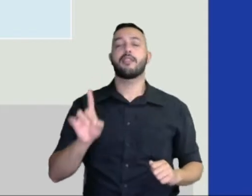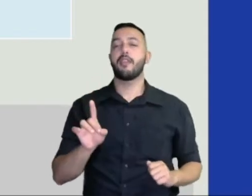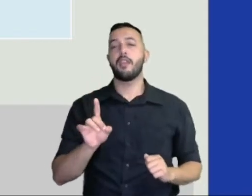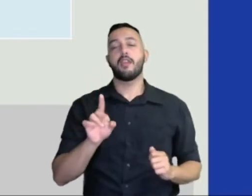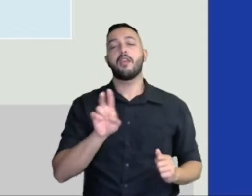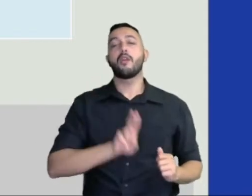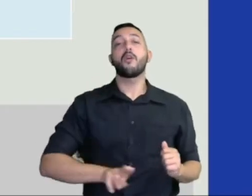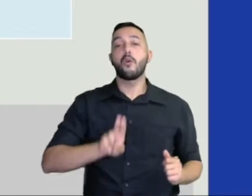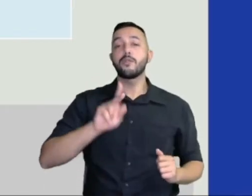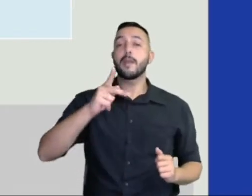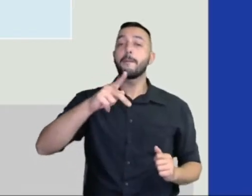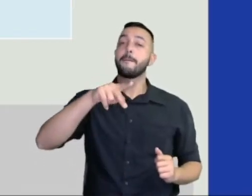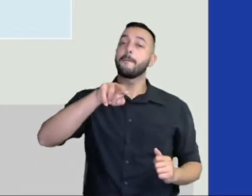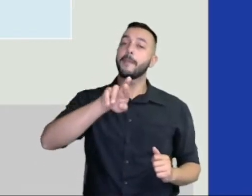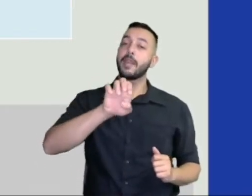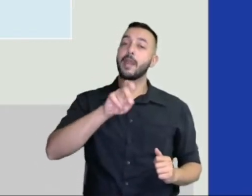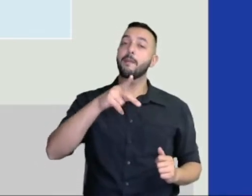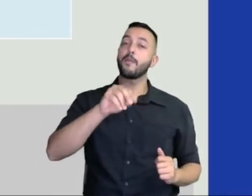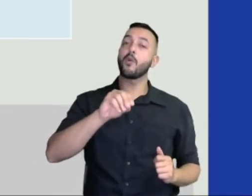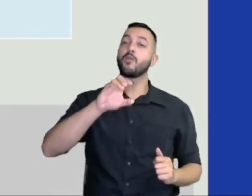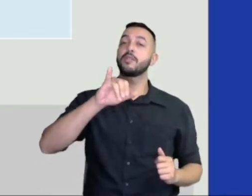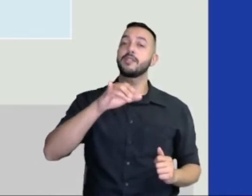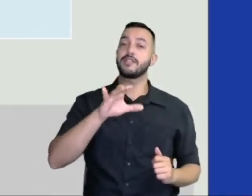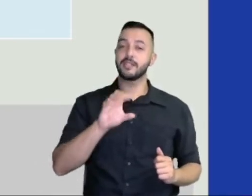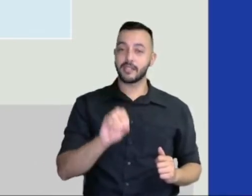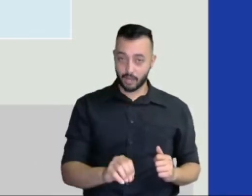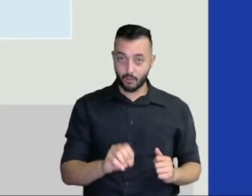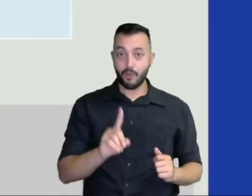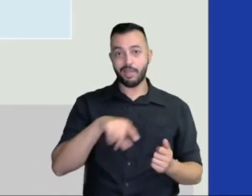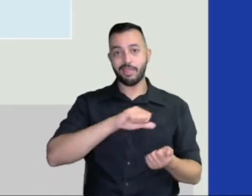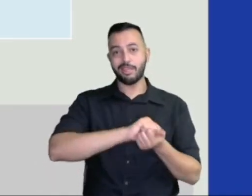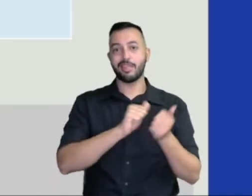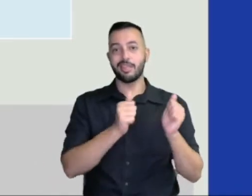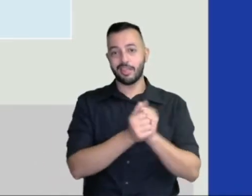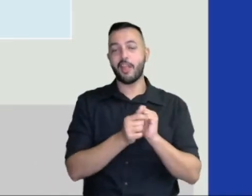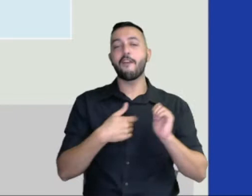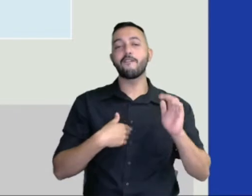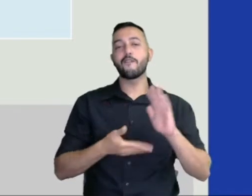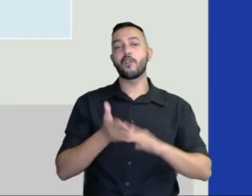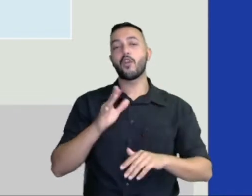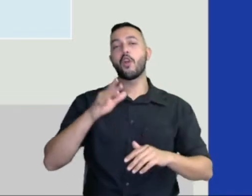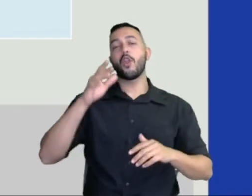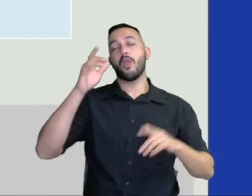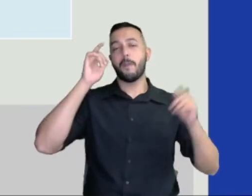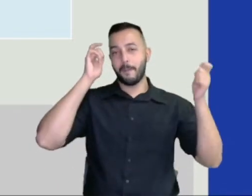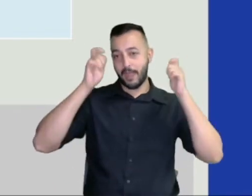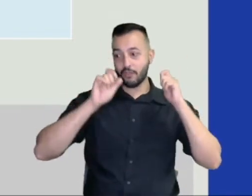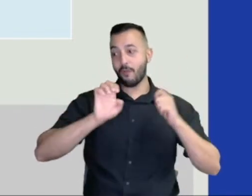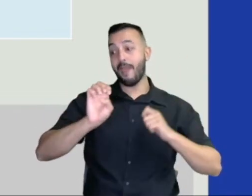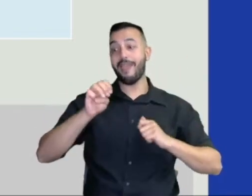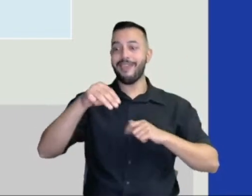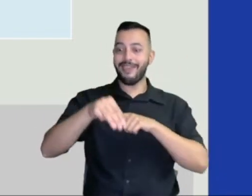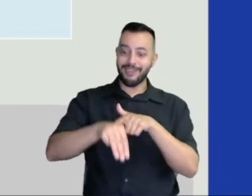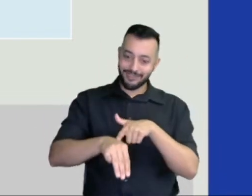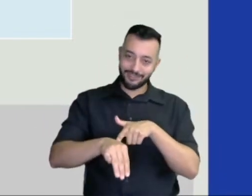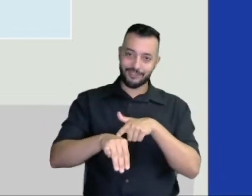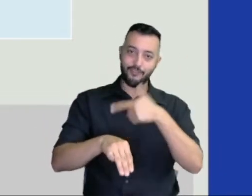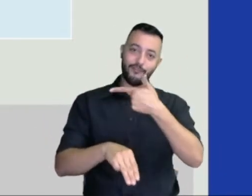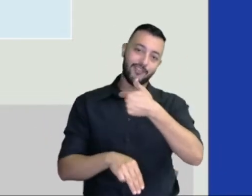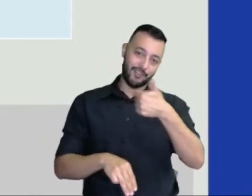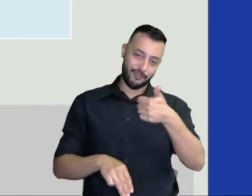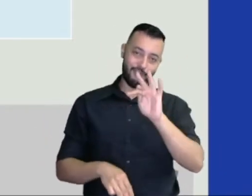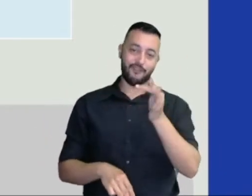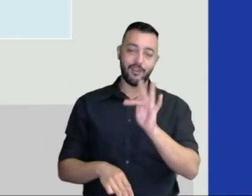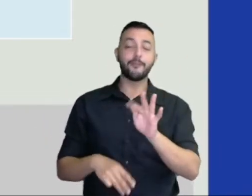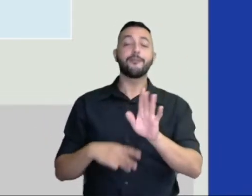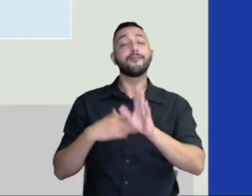gente utiliza a preposição. Fui ao México em 21 de fevereiro. Certo? Então, lembrando que em